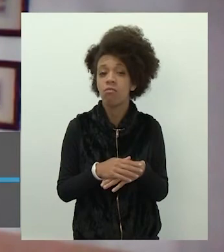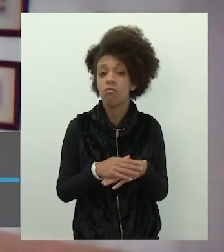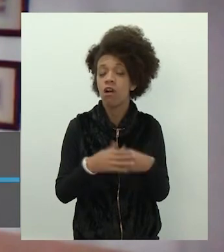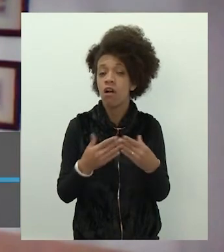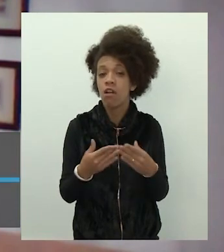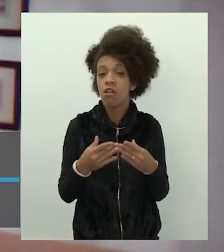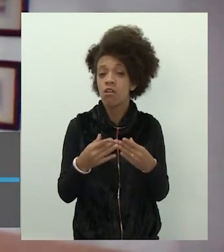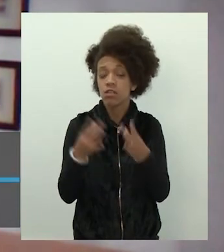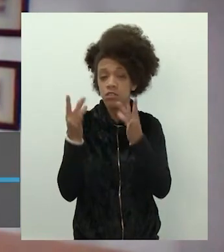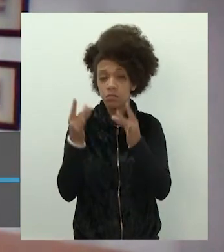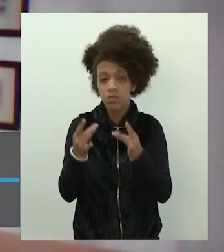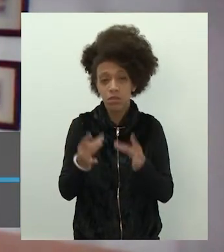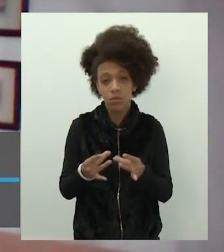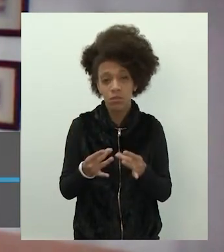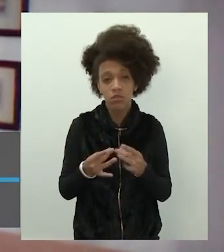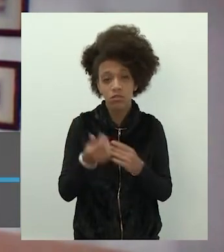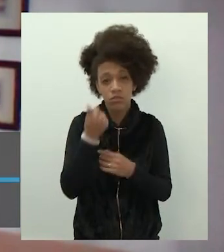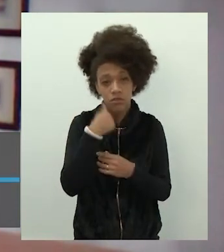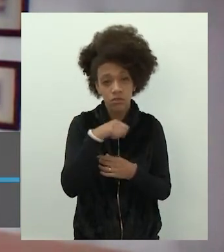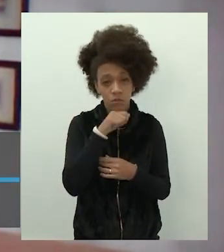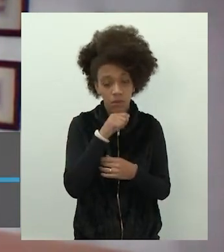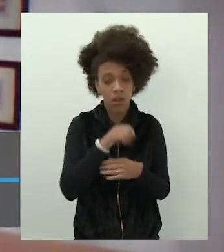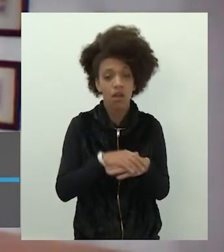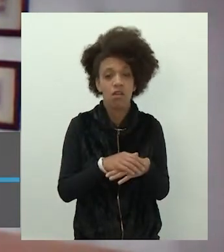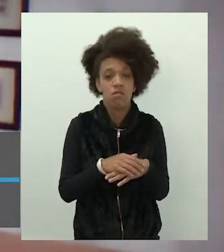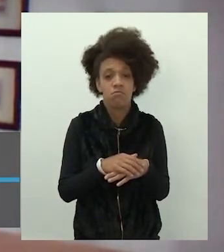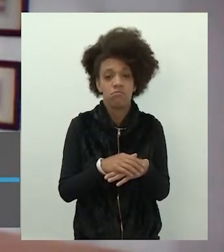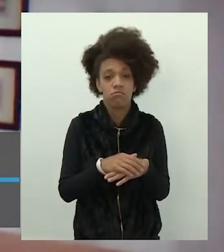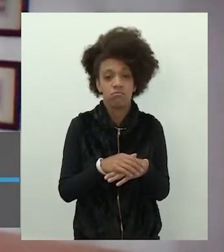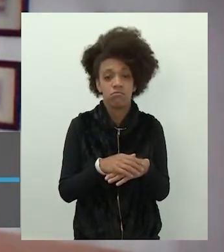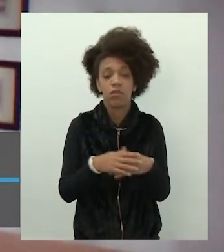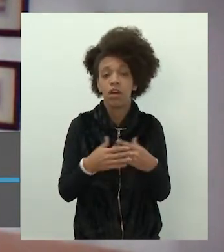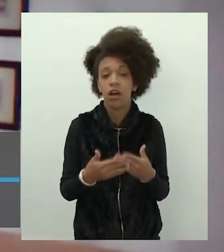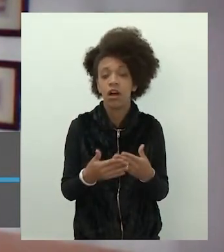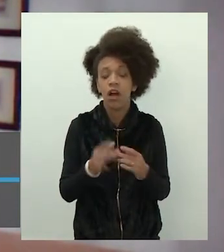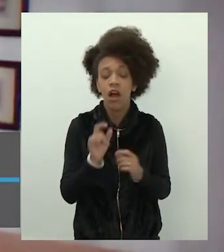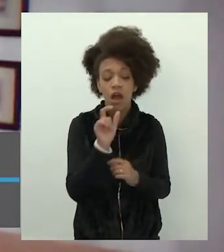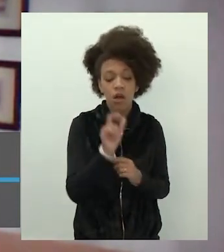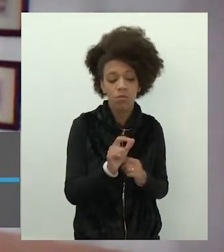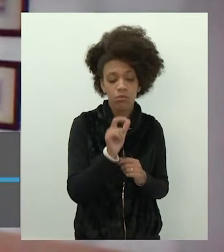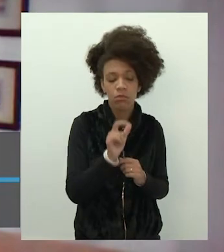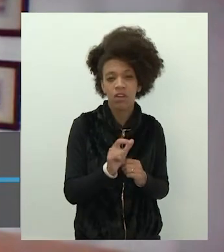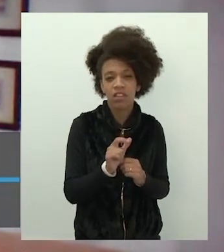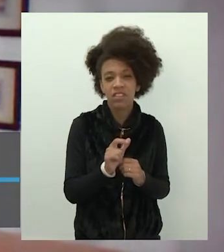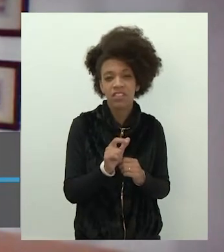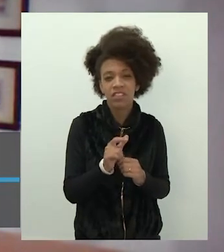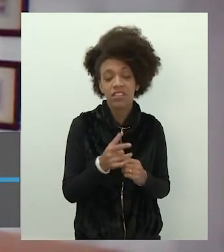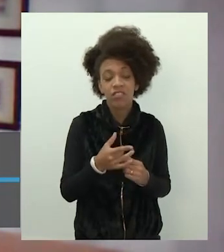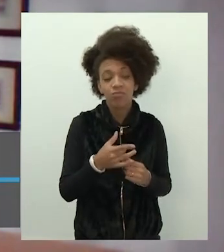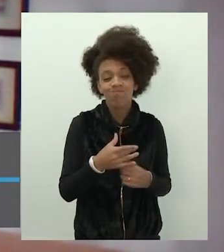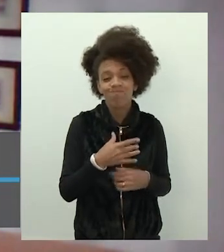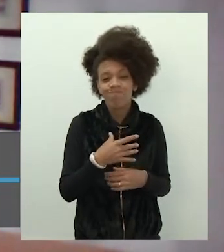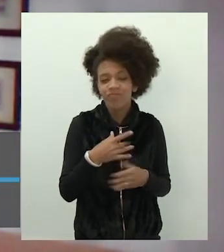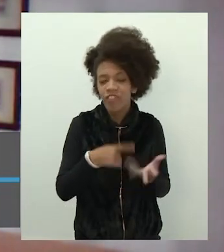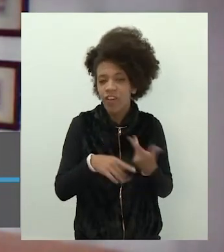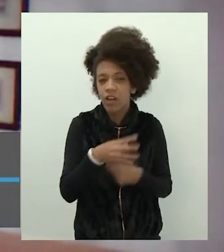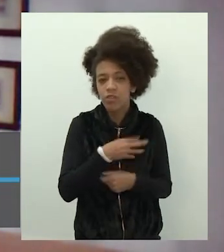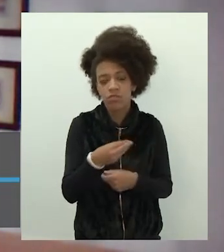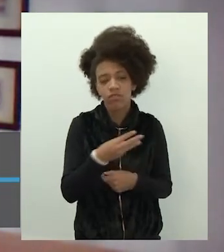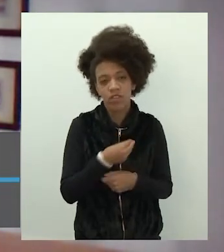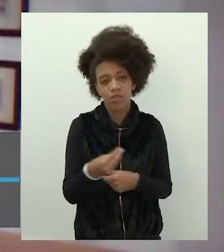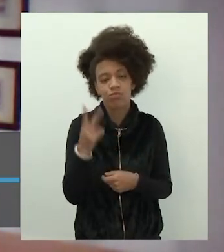especialmente em mulheres multíparas, né? Aquelas que tiveram muitos partos e